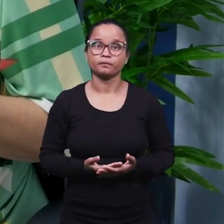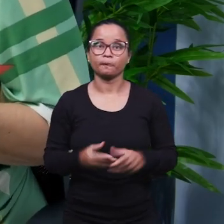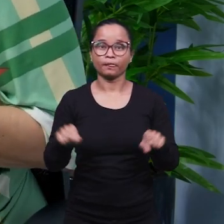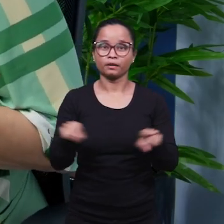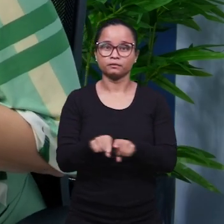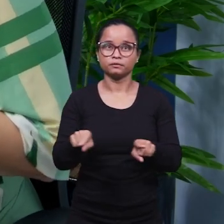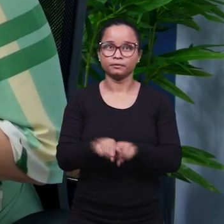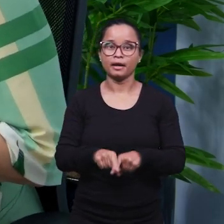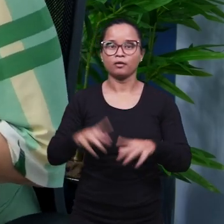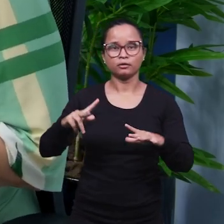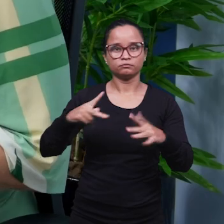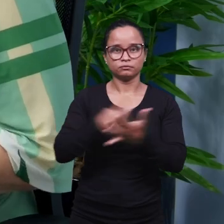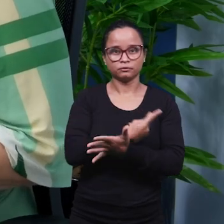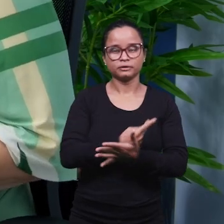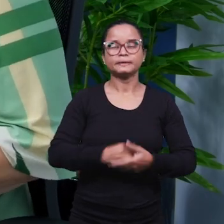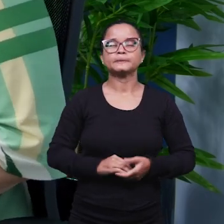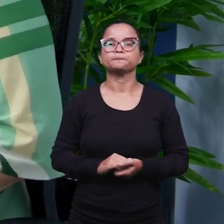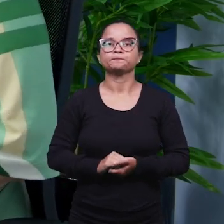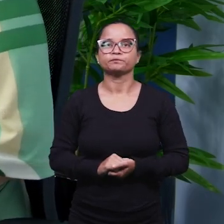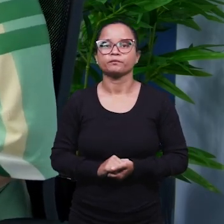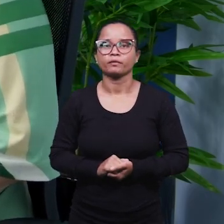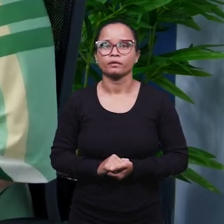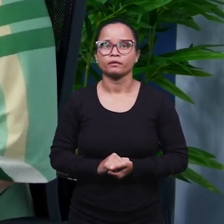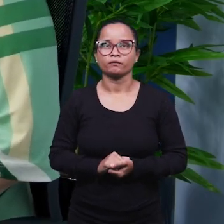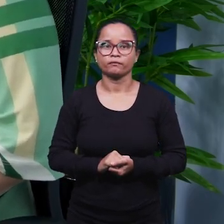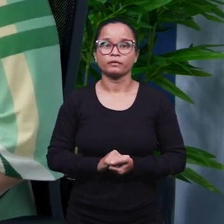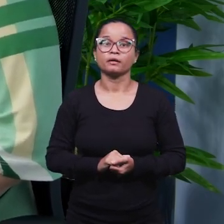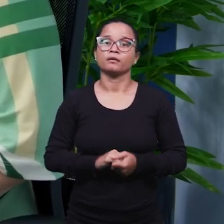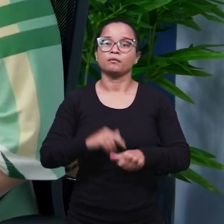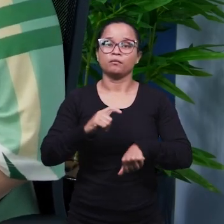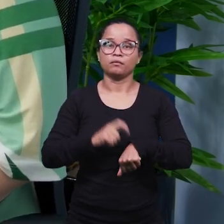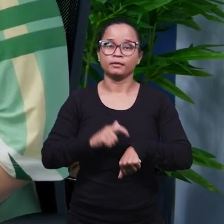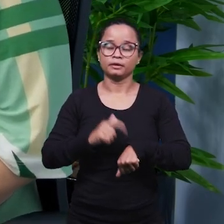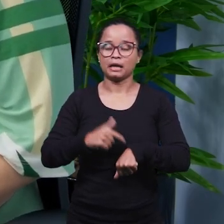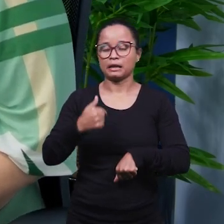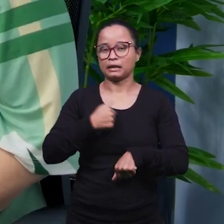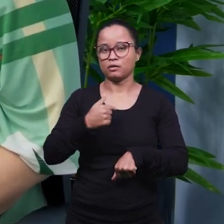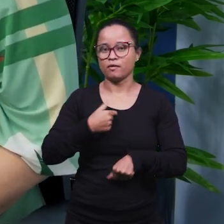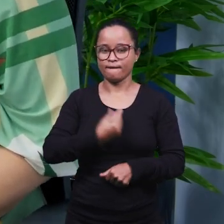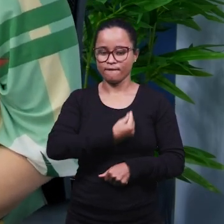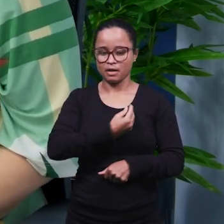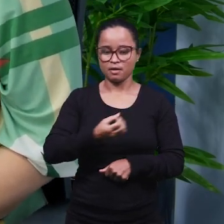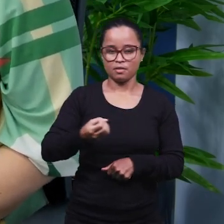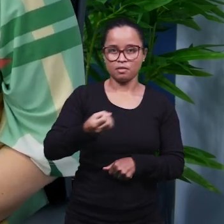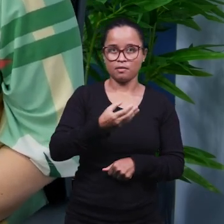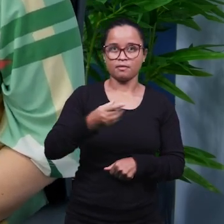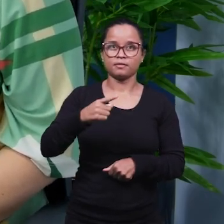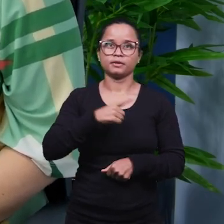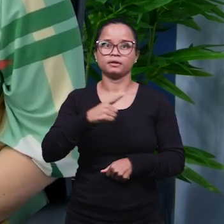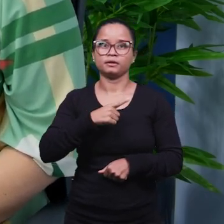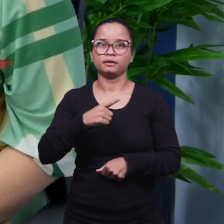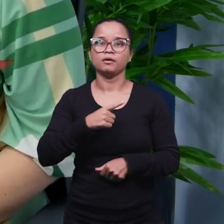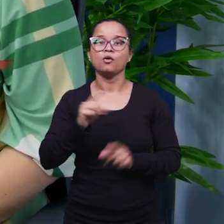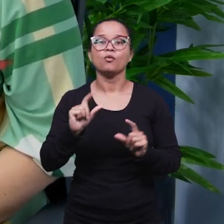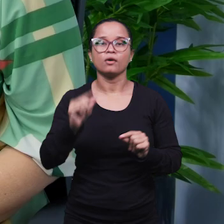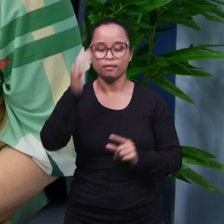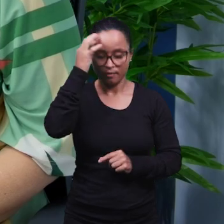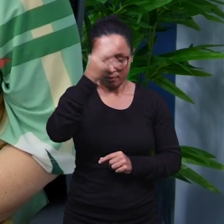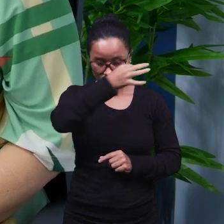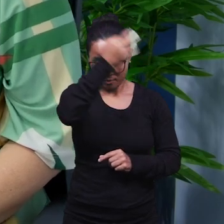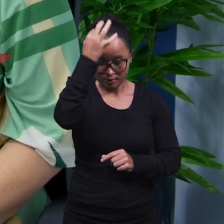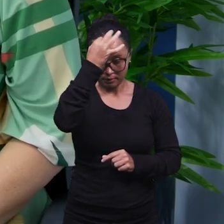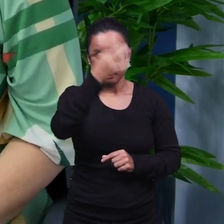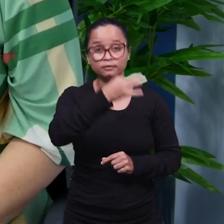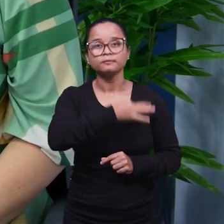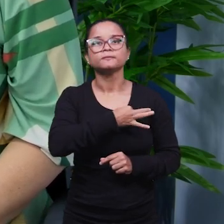E quando isso acontece, olha, quando eu tenho uma vida nova, eu recebo o quê? O batismo